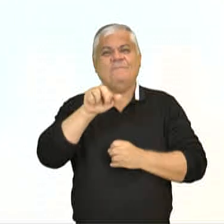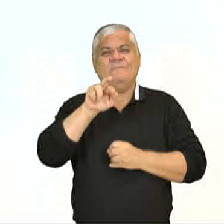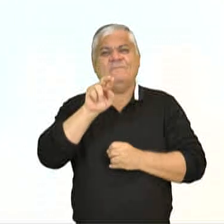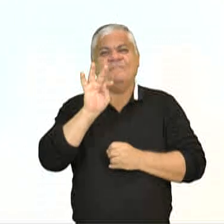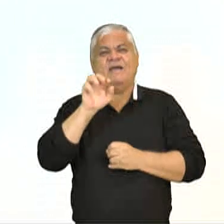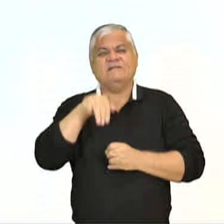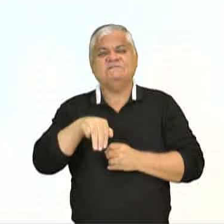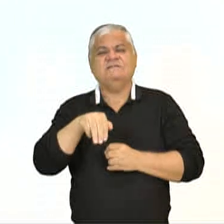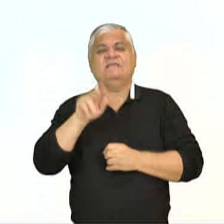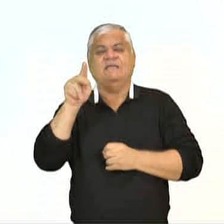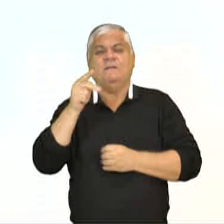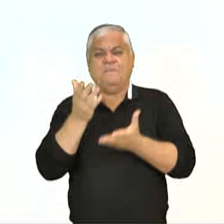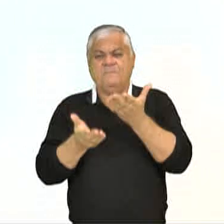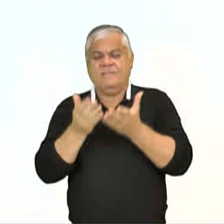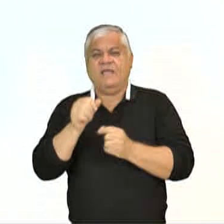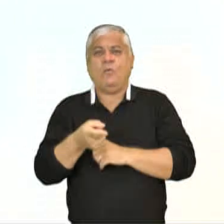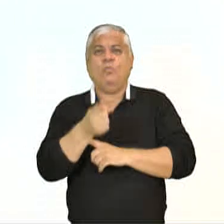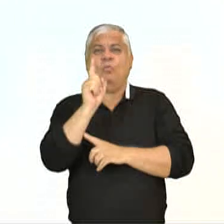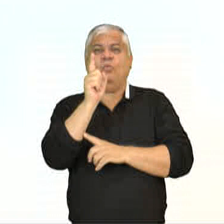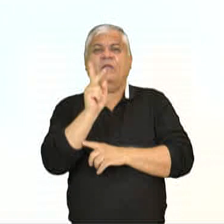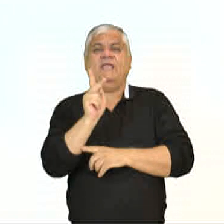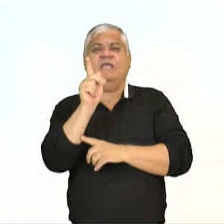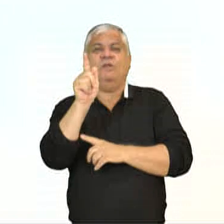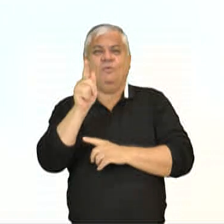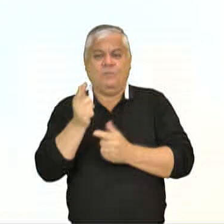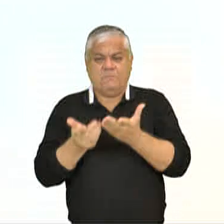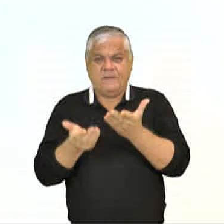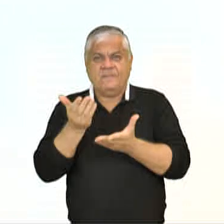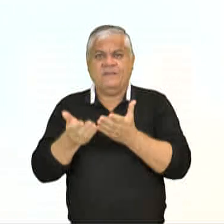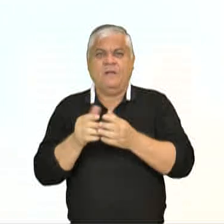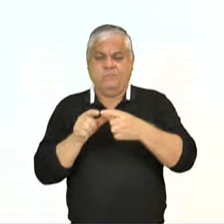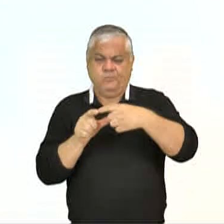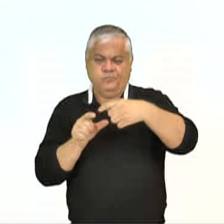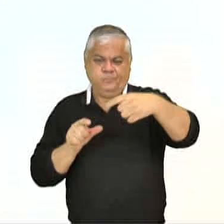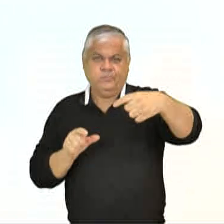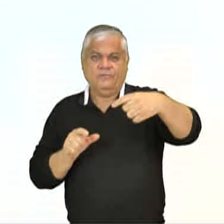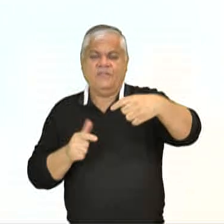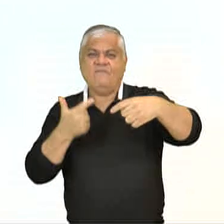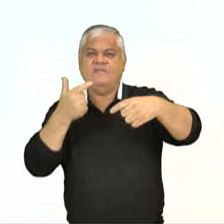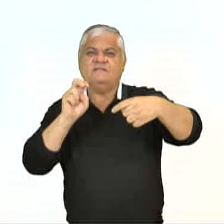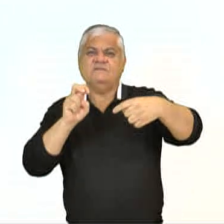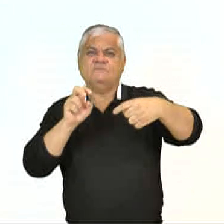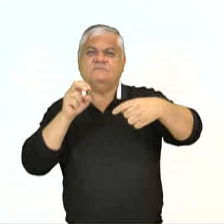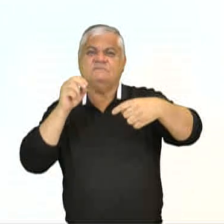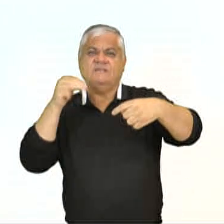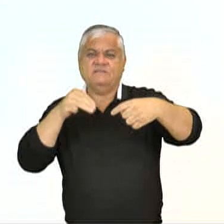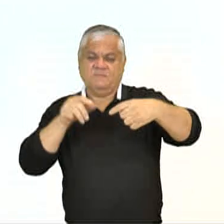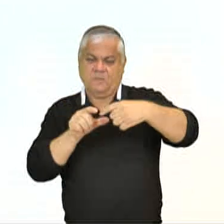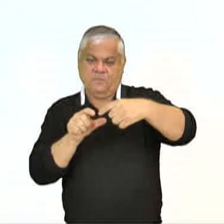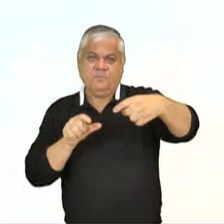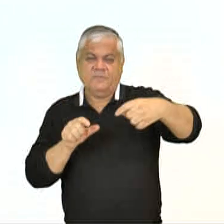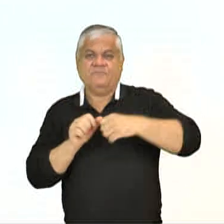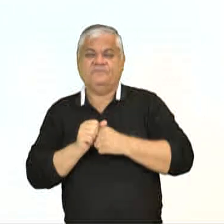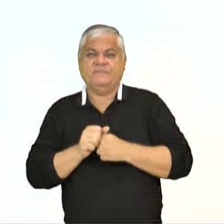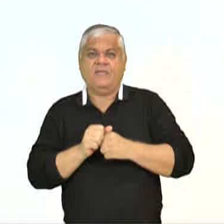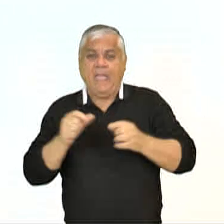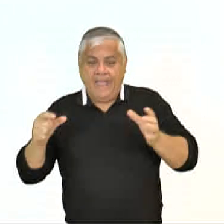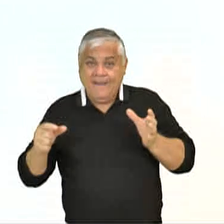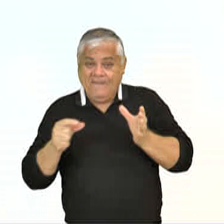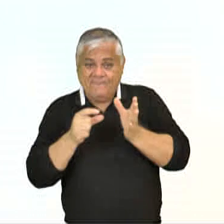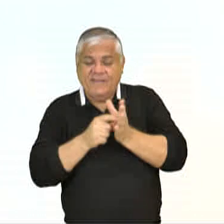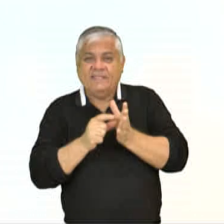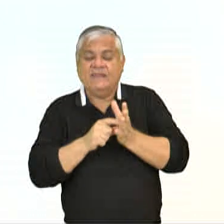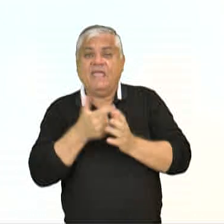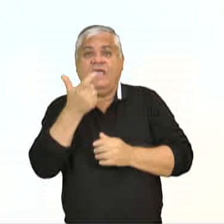pesava quase 1,5 kg e media 25 centímetros. A bateria levava